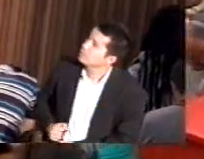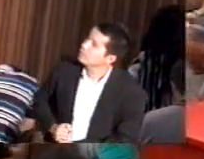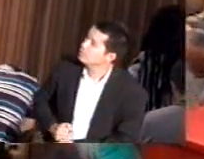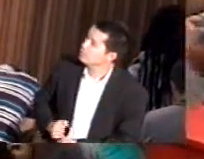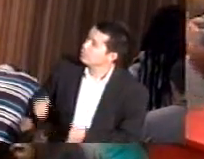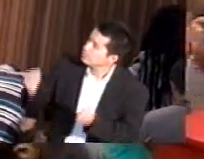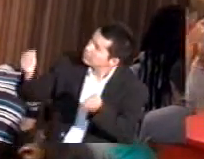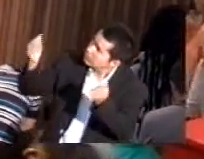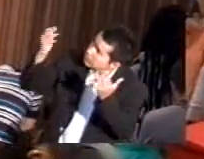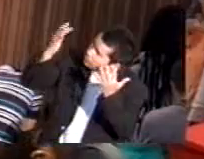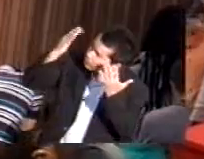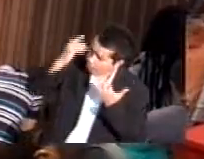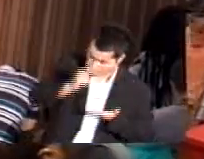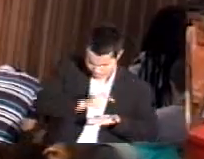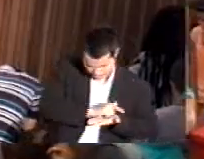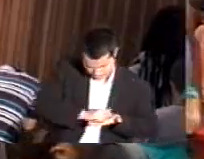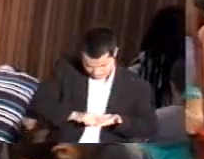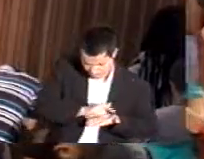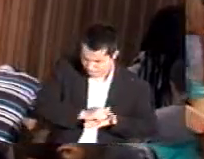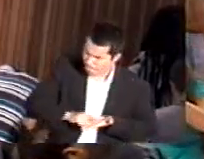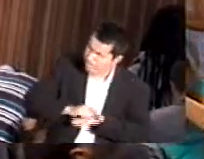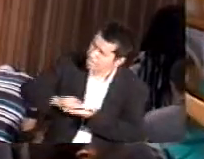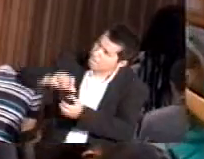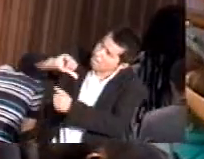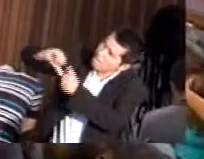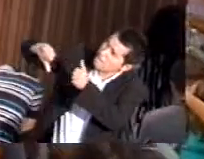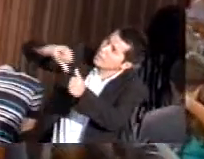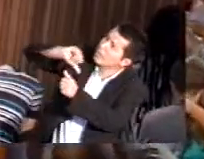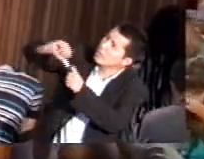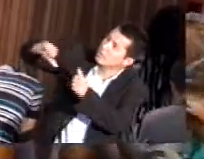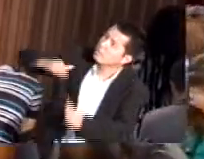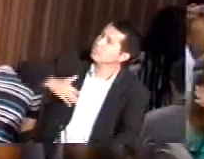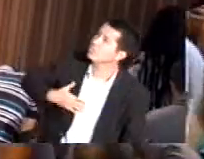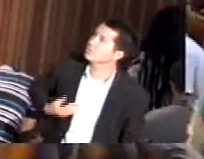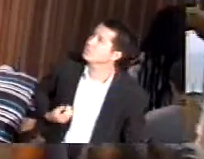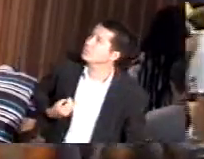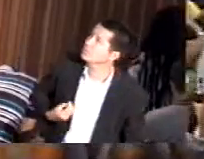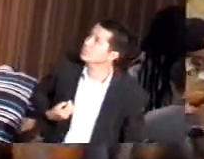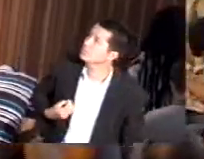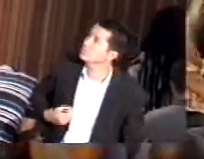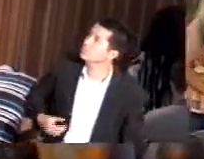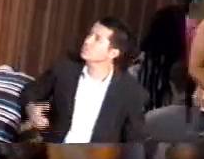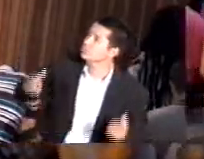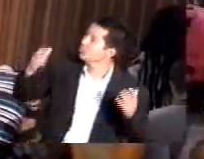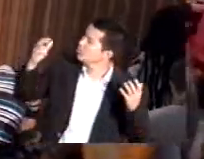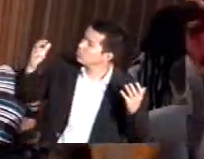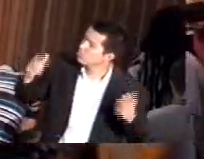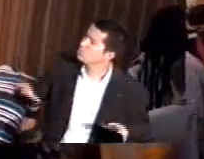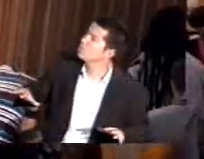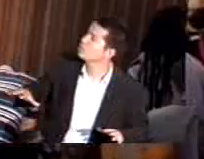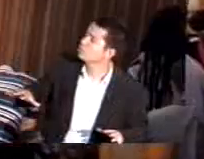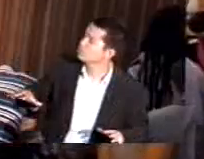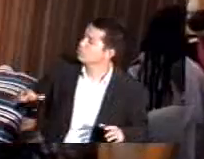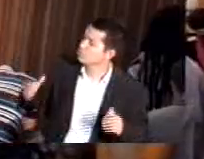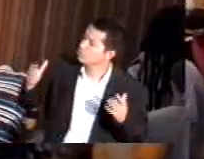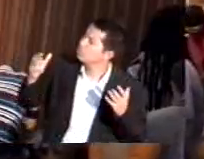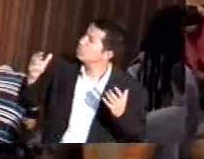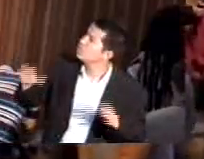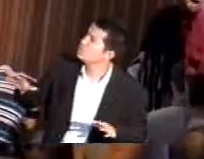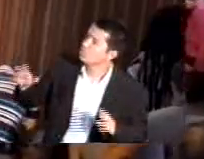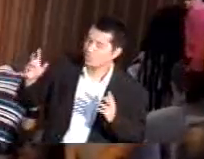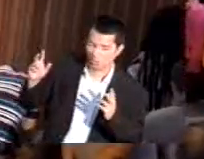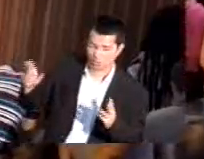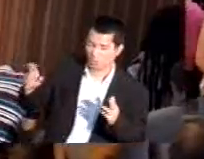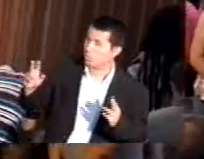lava-me, mas transforma-me. Eu não quero continuar a mesma pessoa,